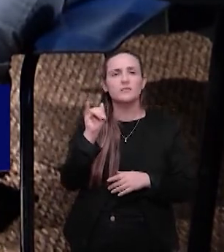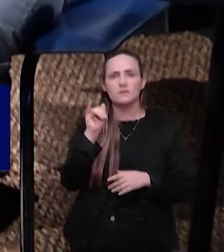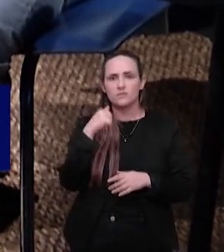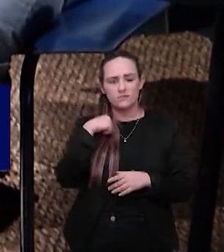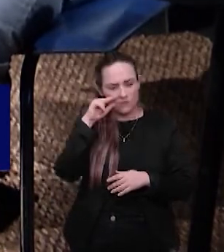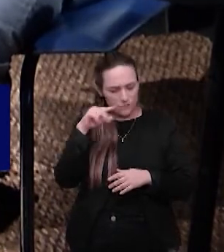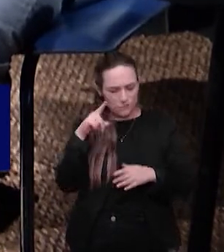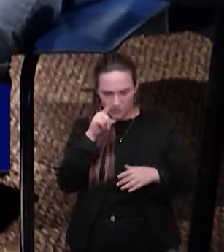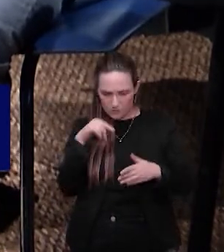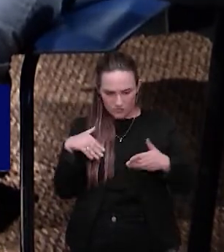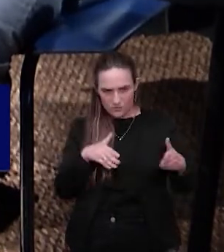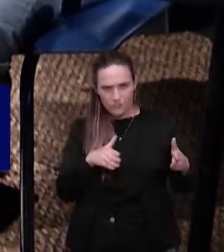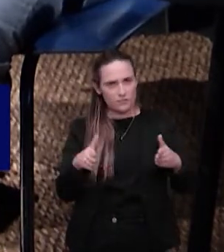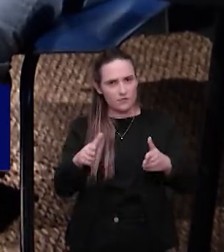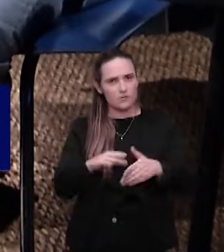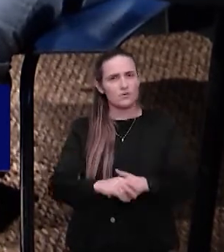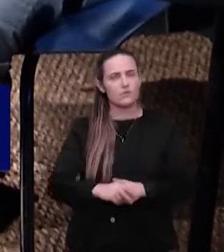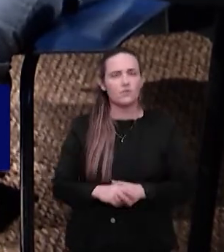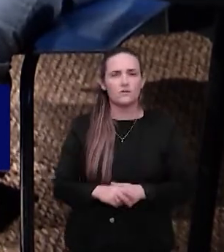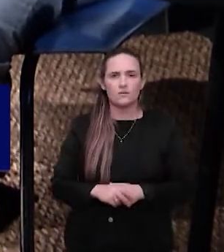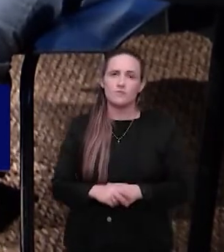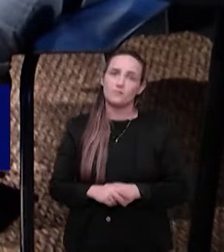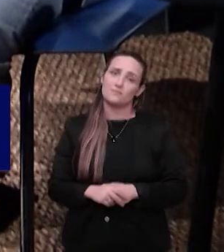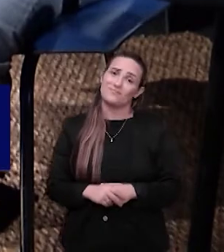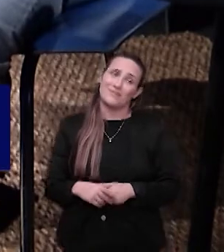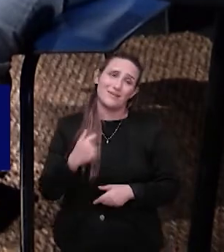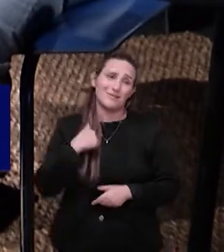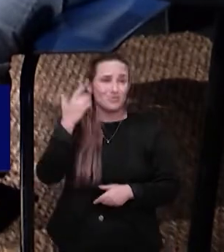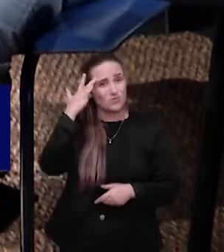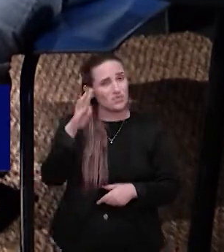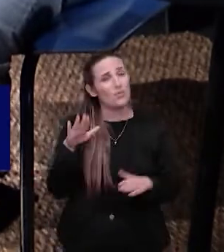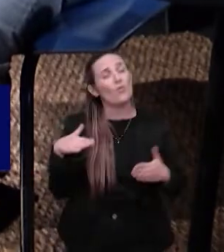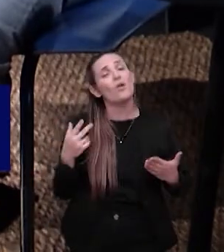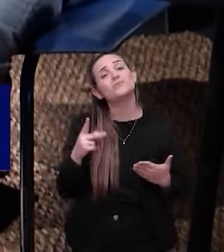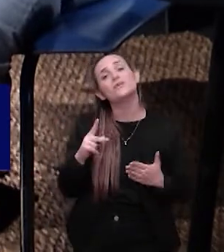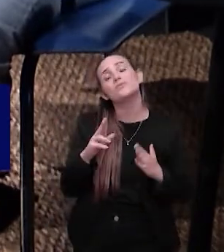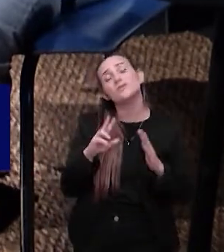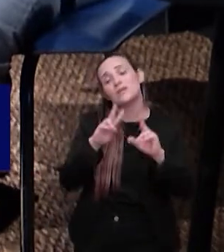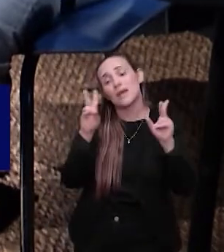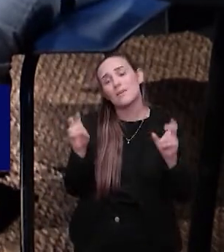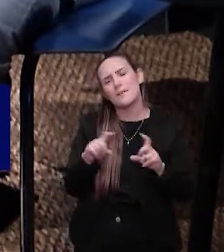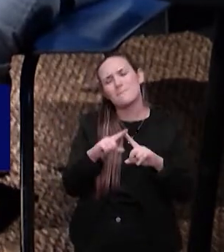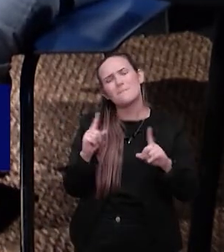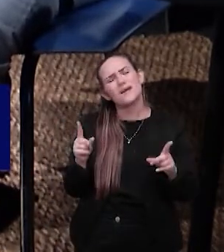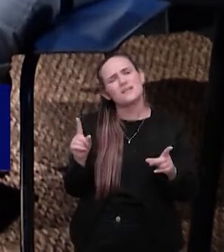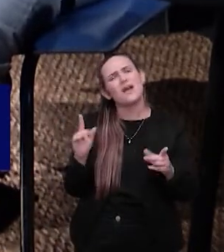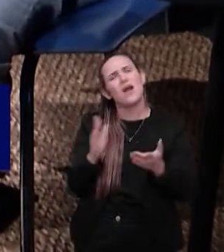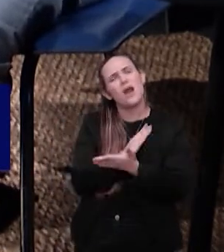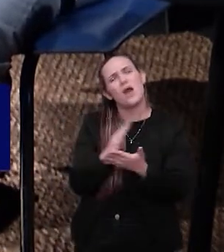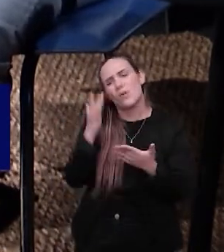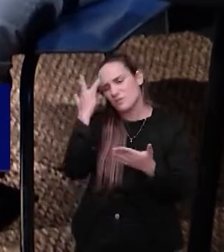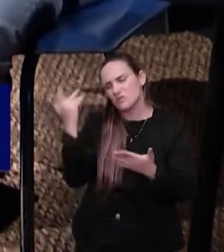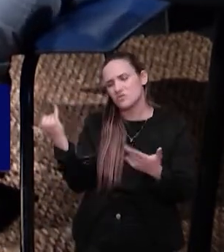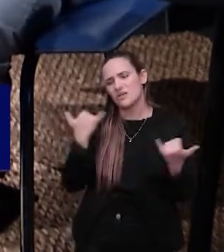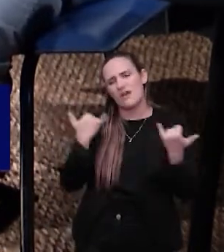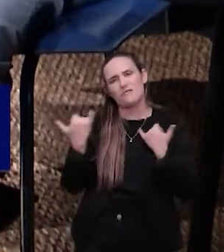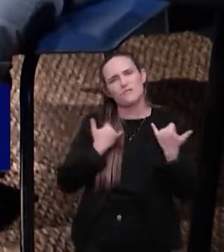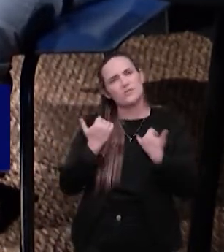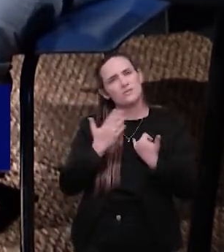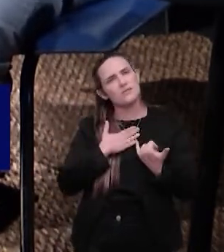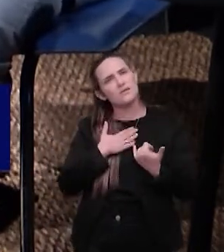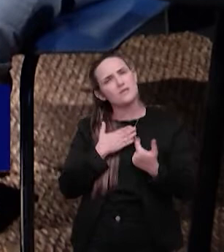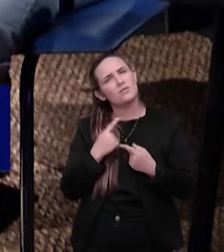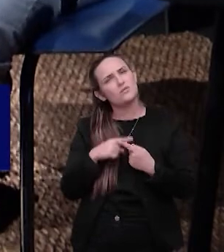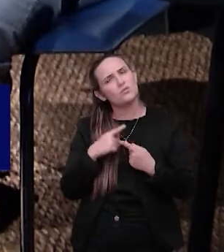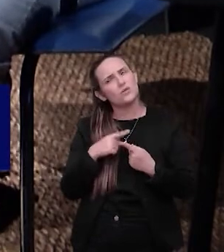ele... Eu já vi vários debates assim, você tem uma... Eu sei que não é o tema nosso aqui, mas não vamos ressaltar, até porque é uma conversa informal. O que você atribui a